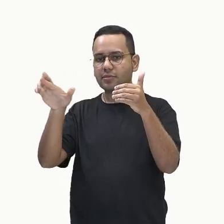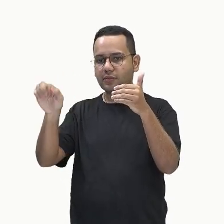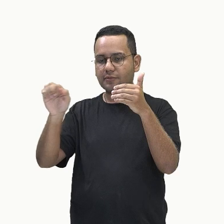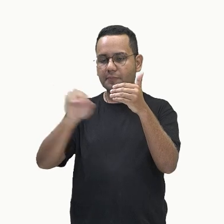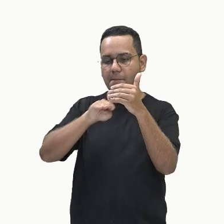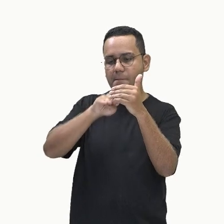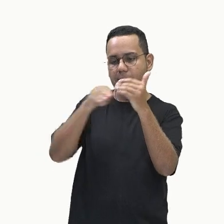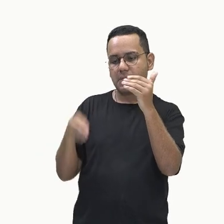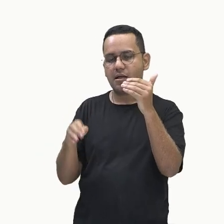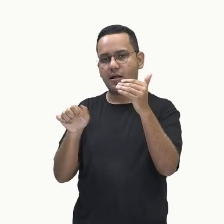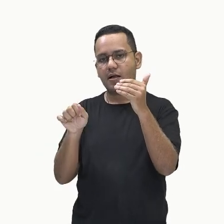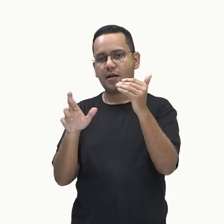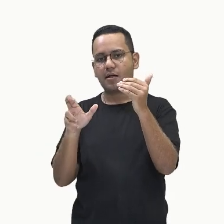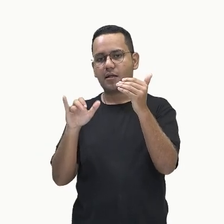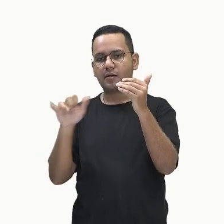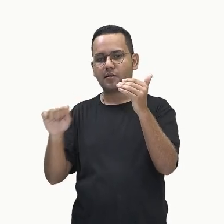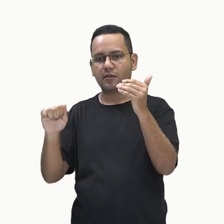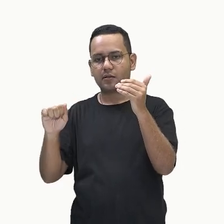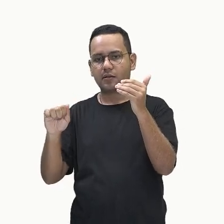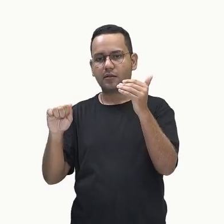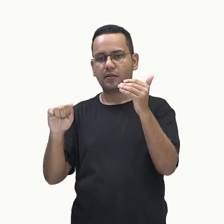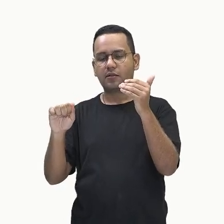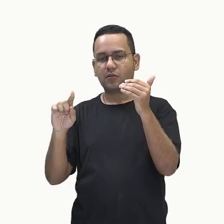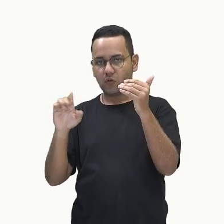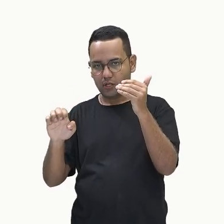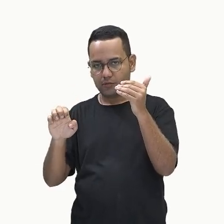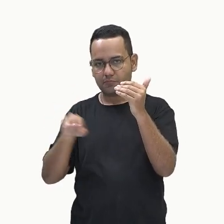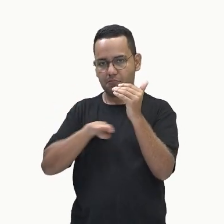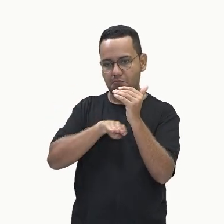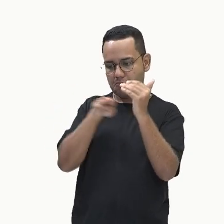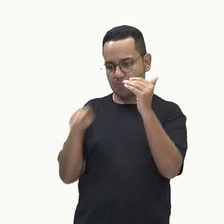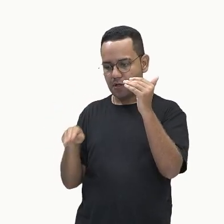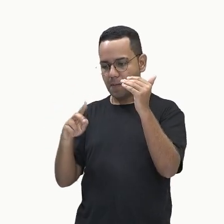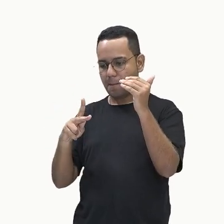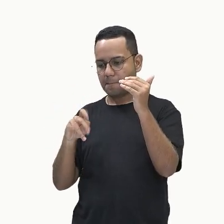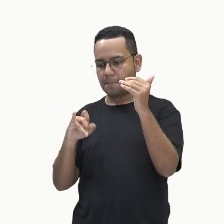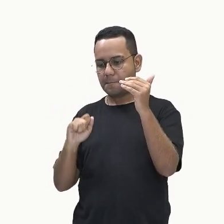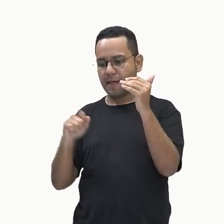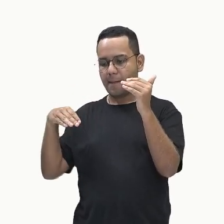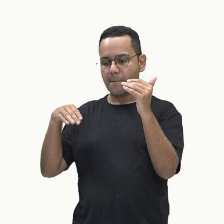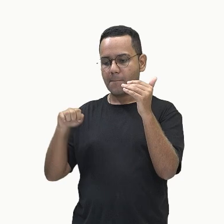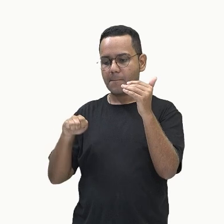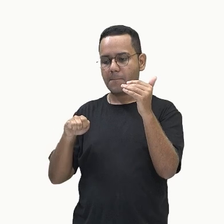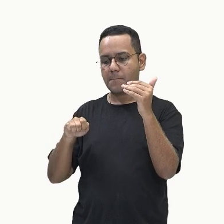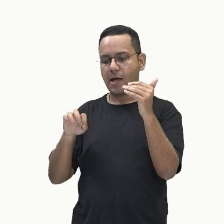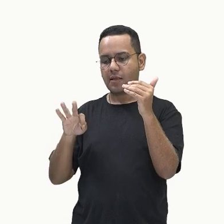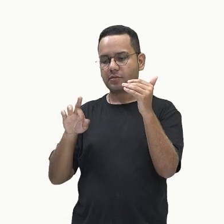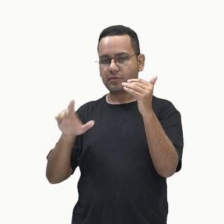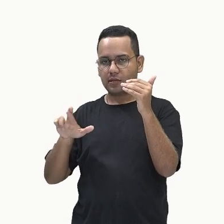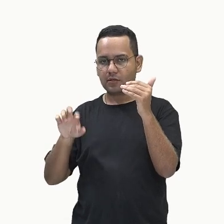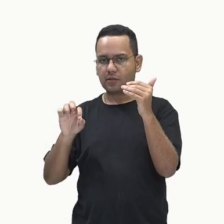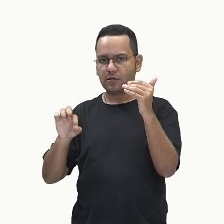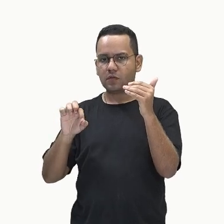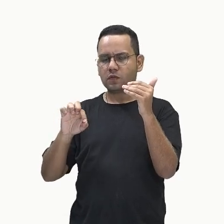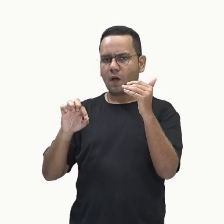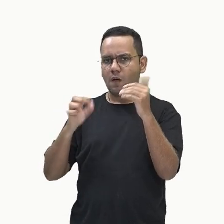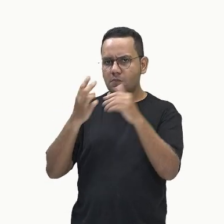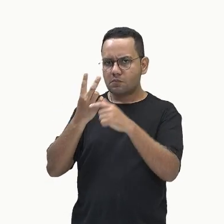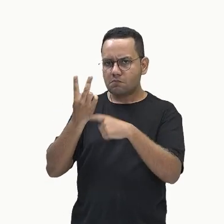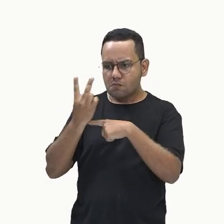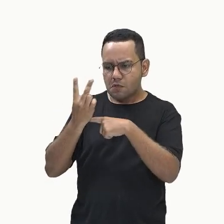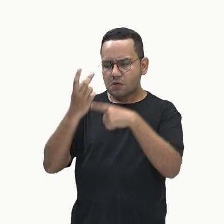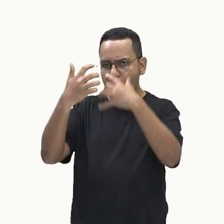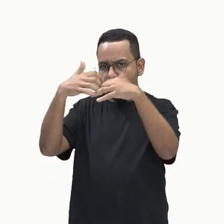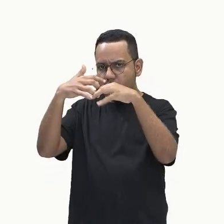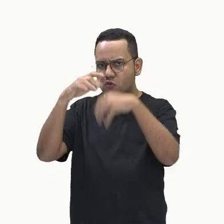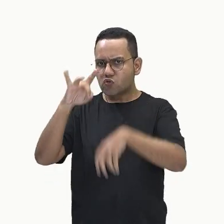Essas membranas, elas estão para proteção e não só na caixa craniana, como